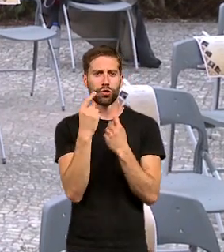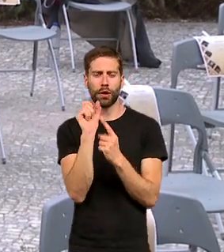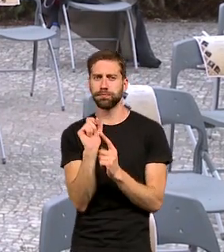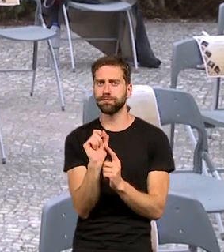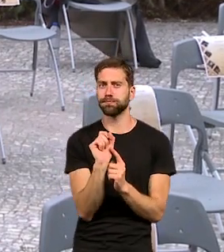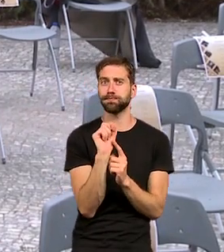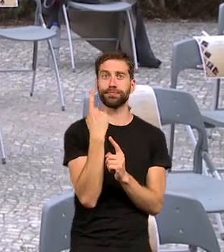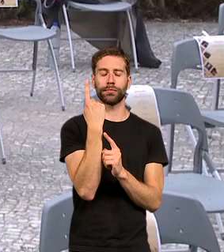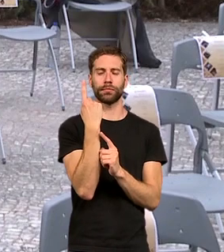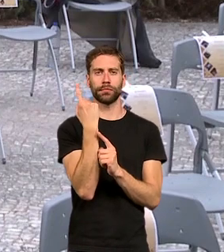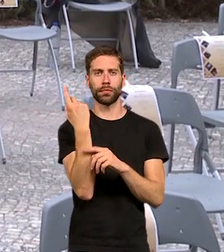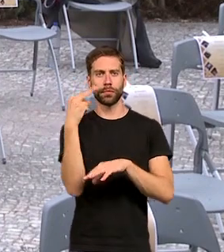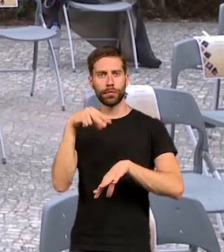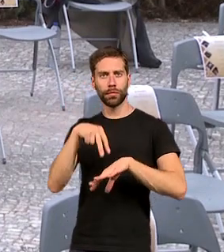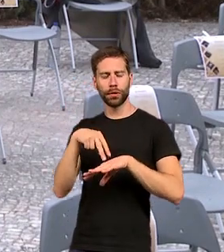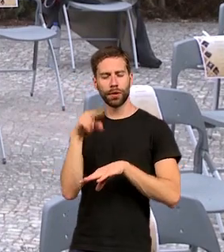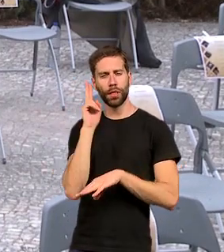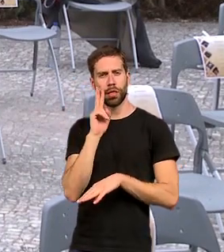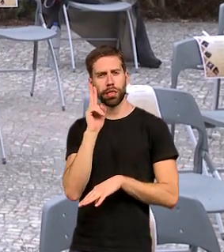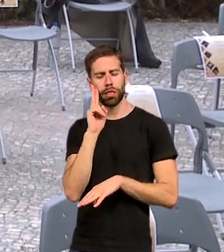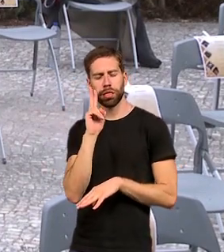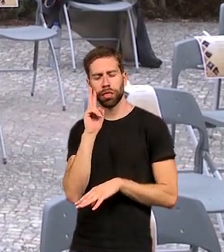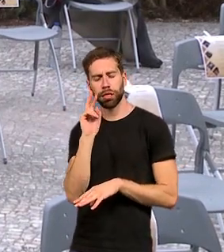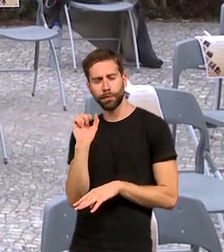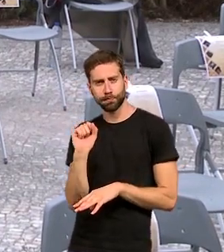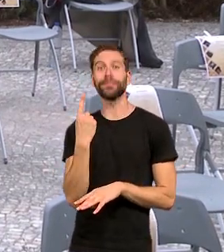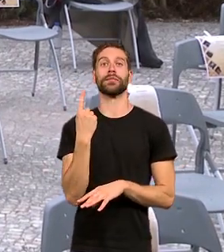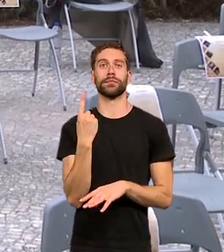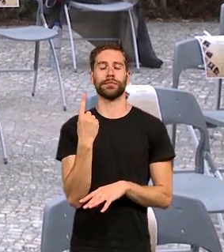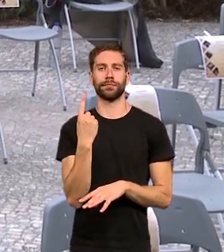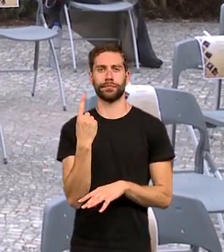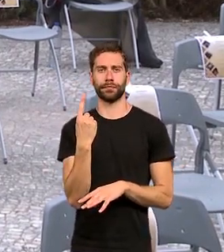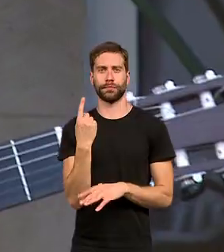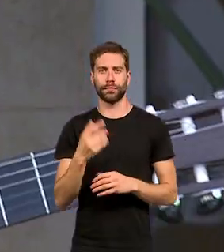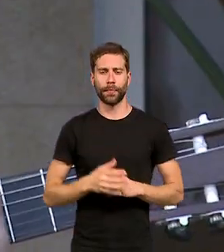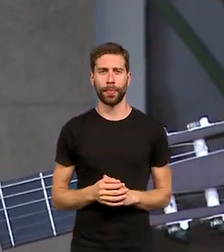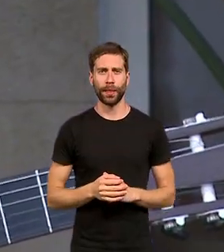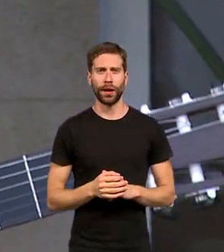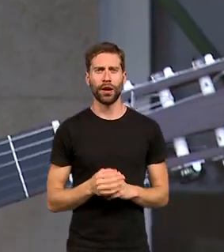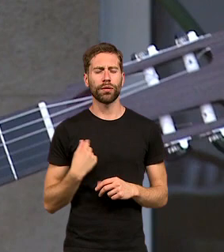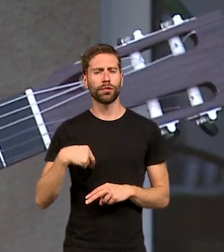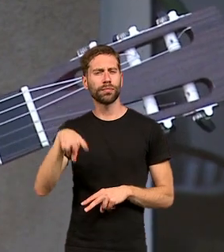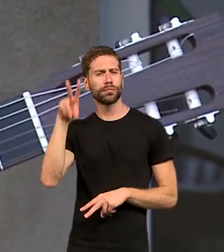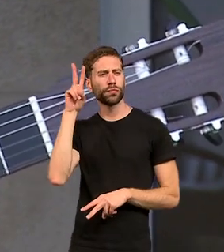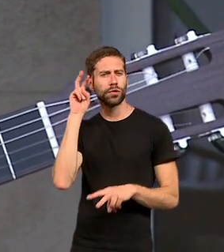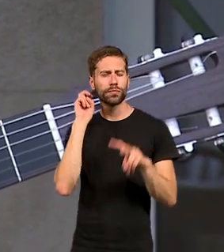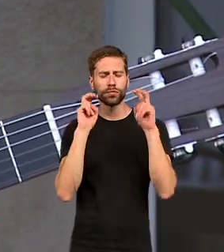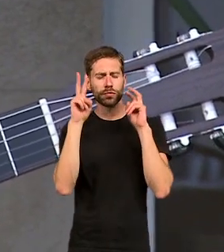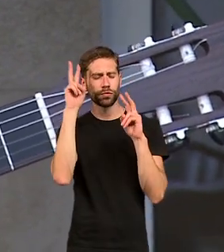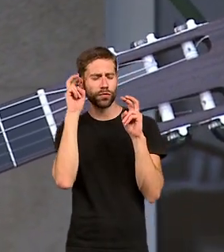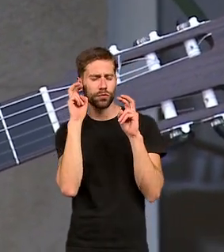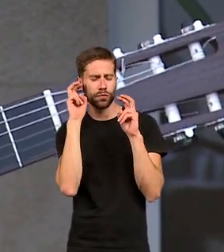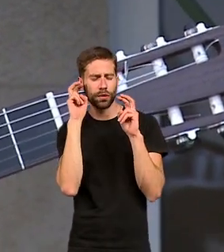concerto pela primeira vez, depois do desconfinamento. E eu acho que a forma como se ouviu